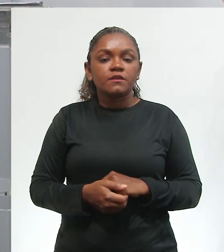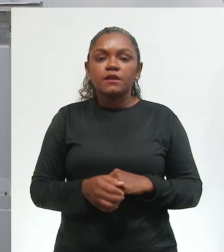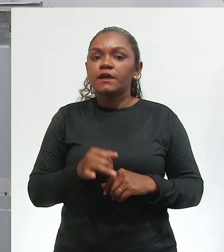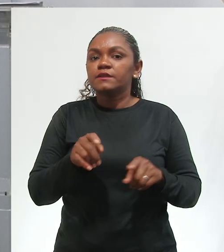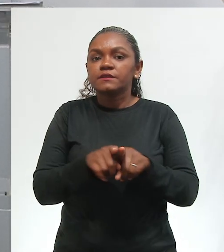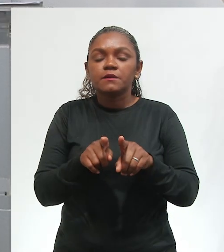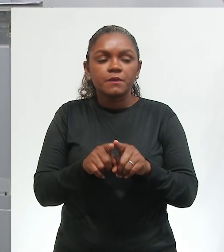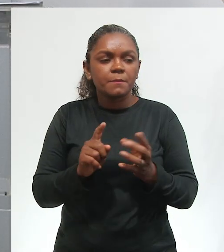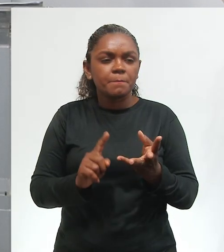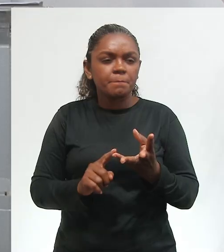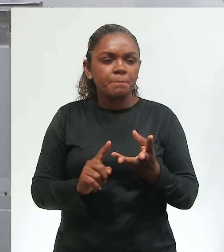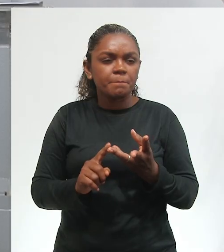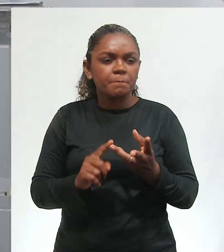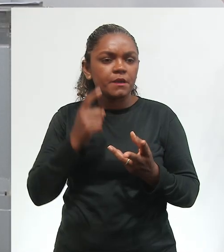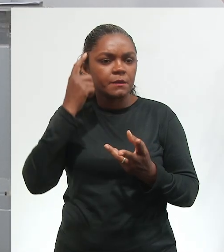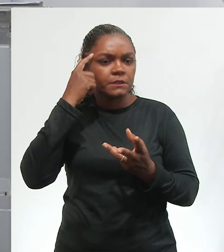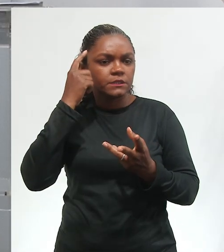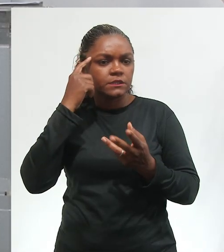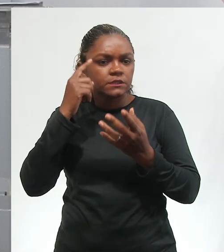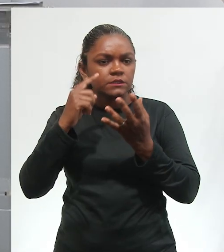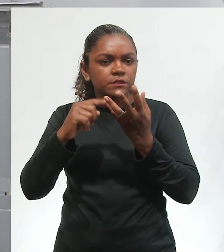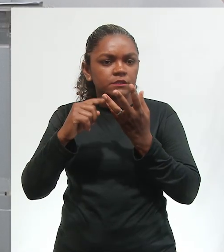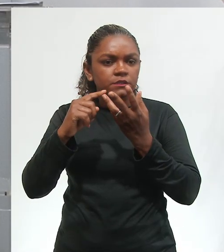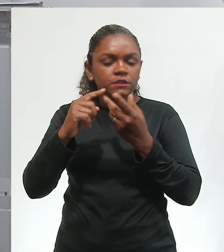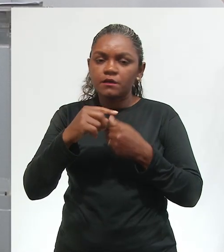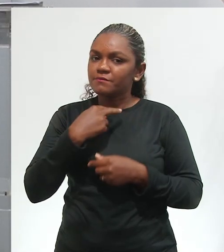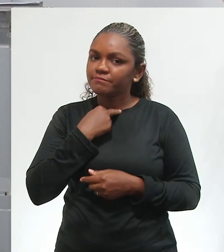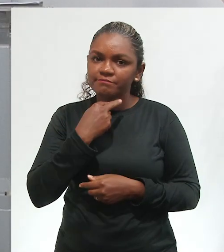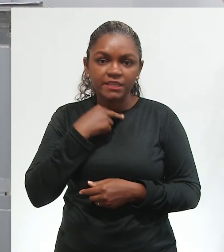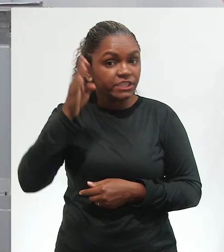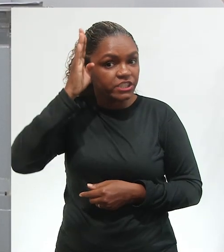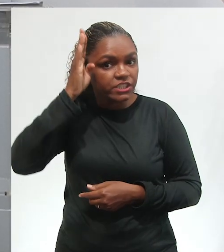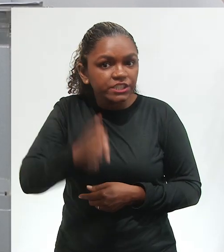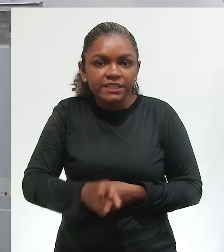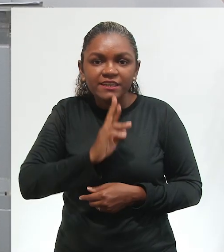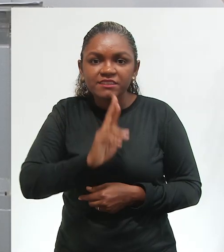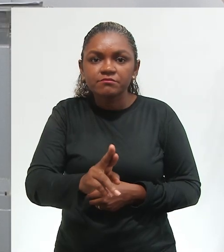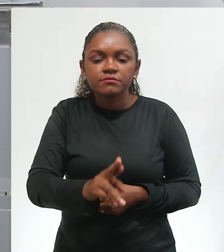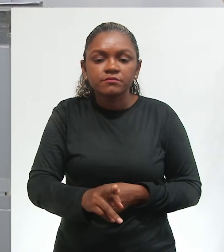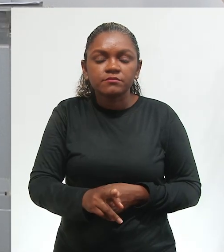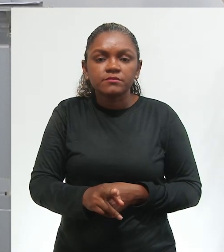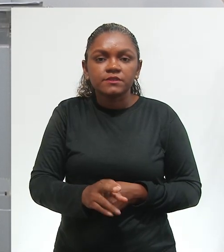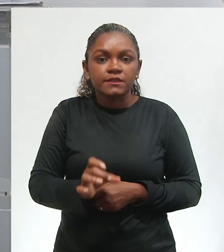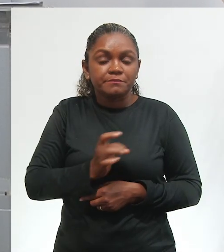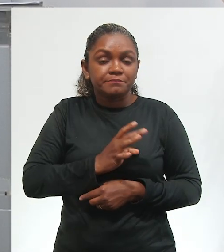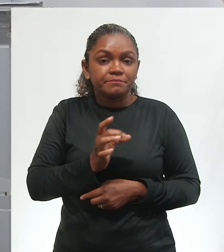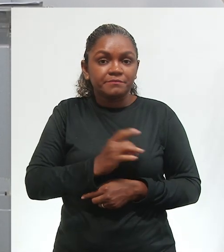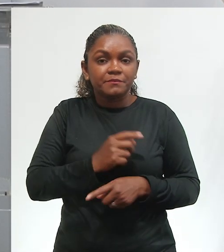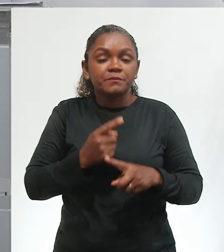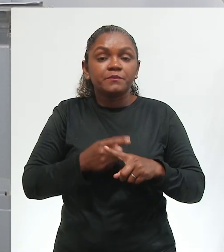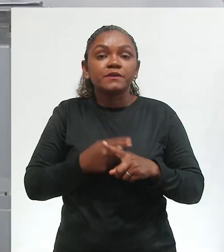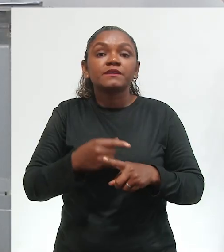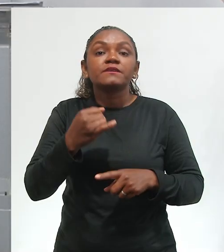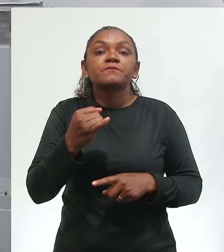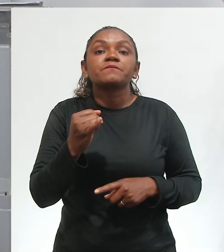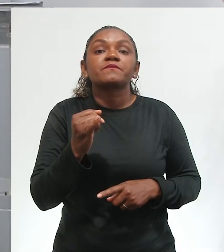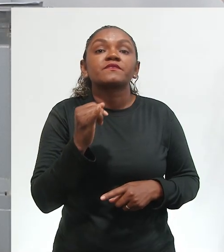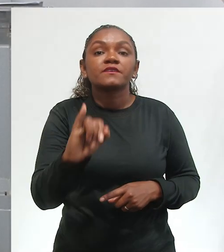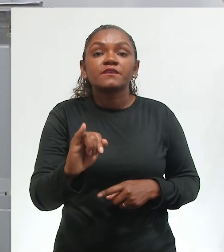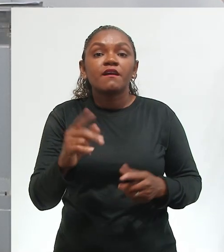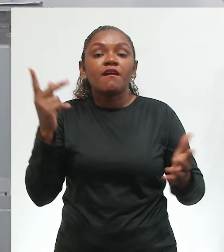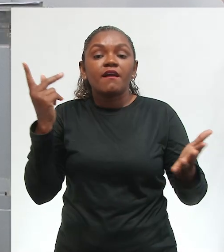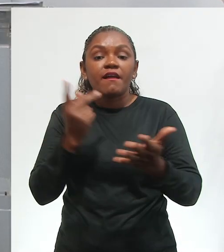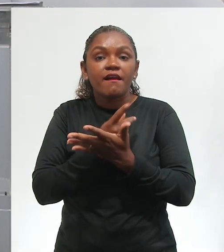usar a mão, porque não podia contar nos dedos, né? E tinha todo esse medo